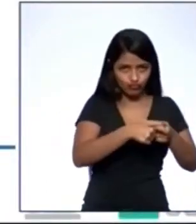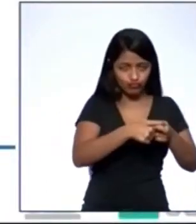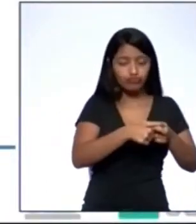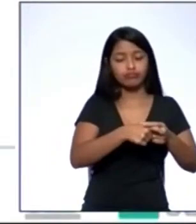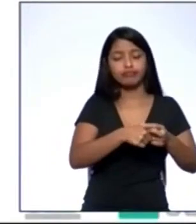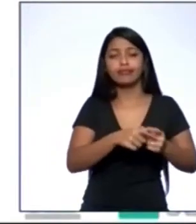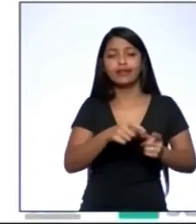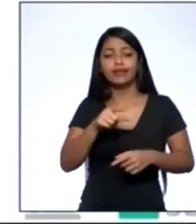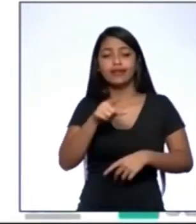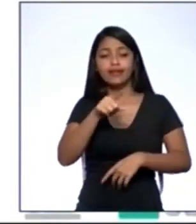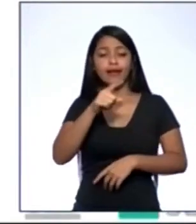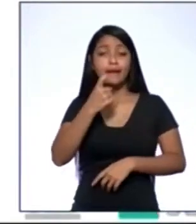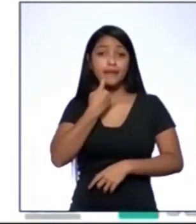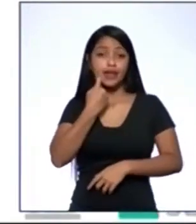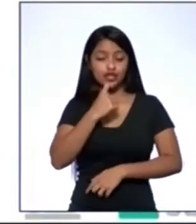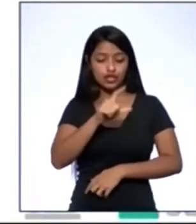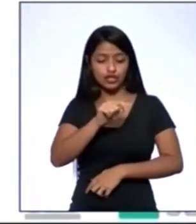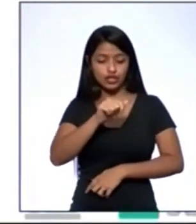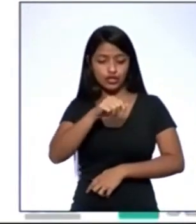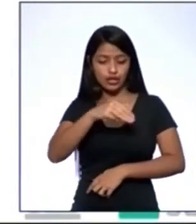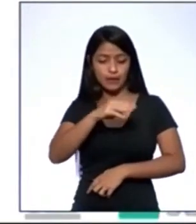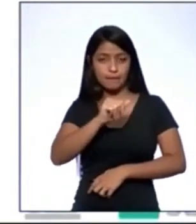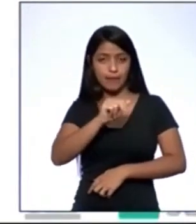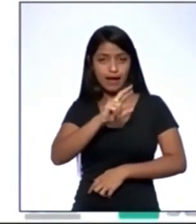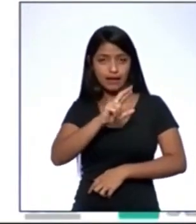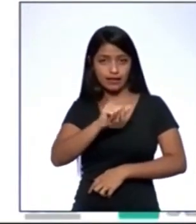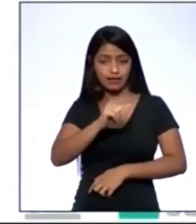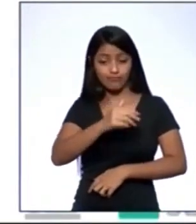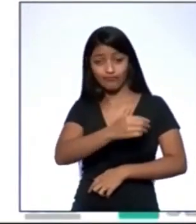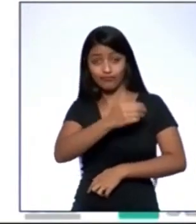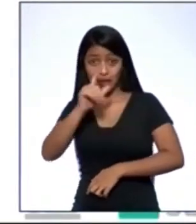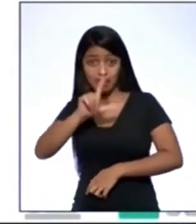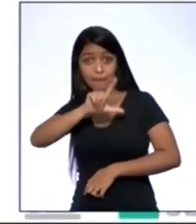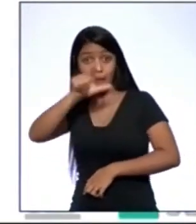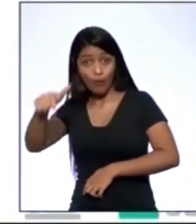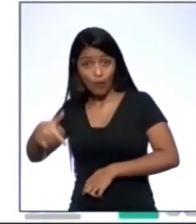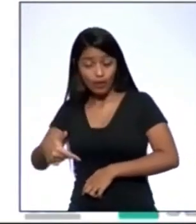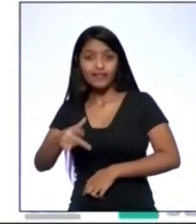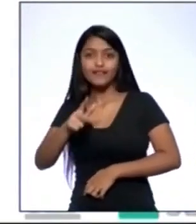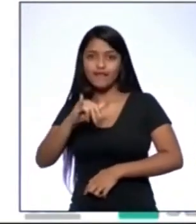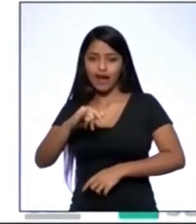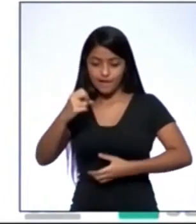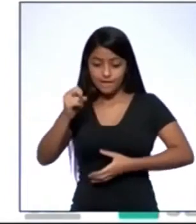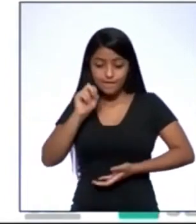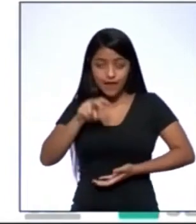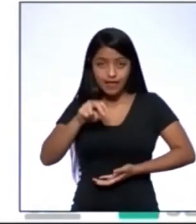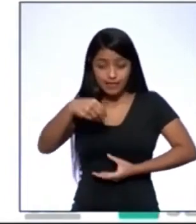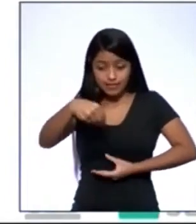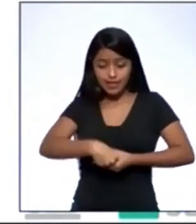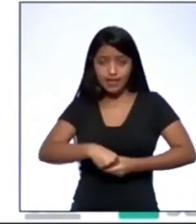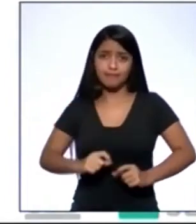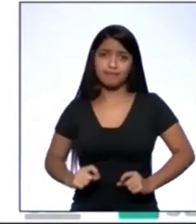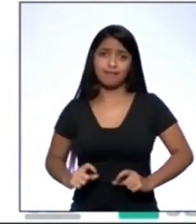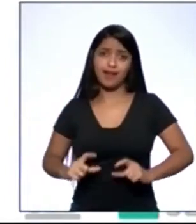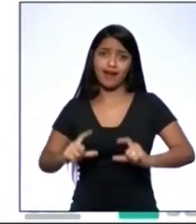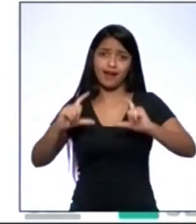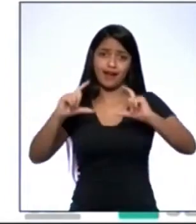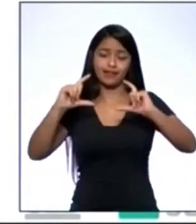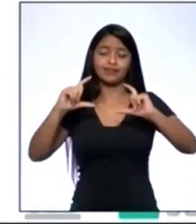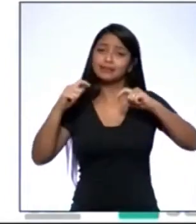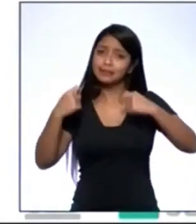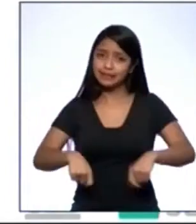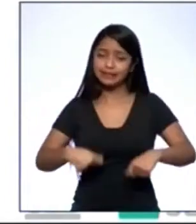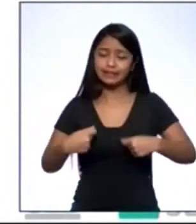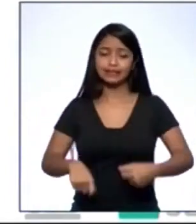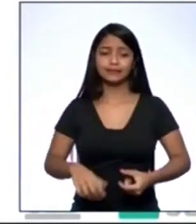lá, ó. Lambari não é 6,1? Então, plâncton e pulga tem que ser menos que esse valor. Piranha, tuiuiu tem que ser